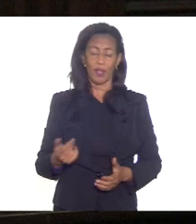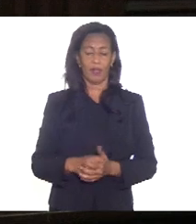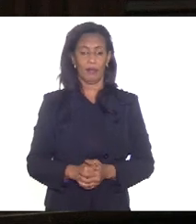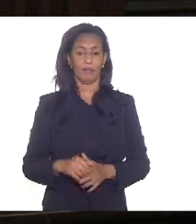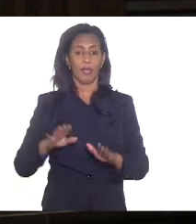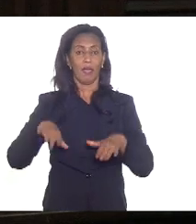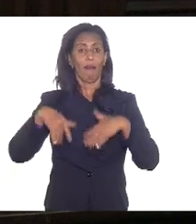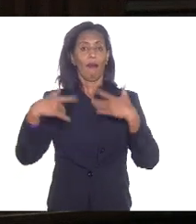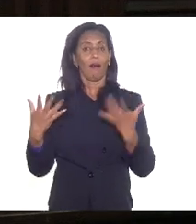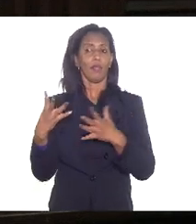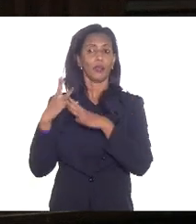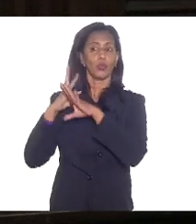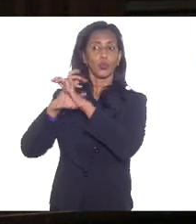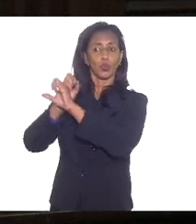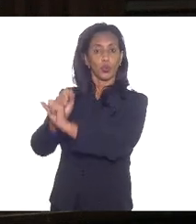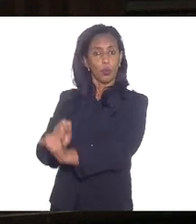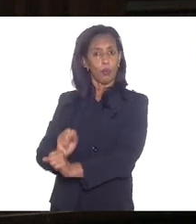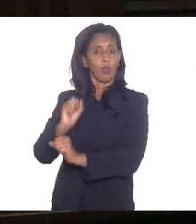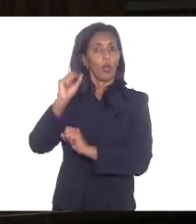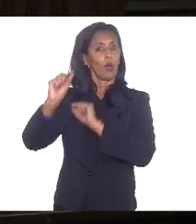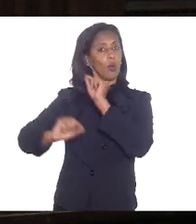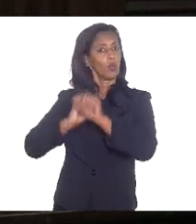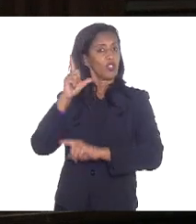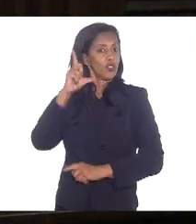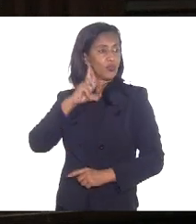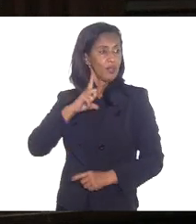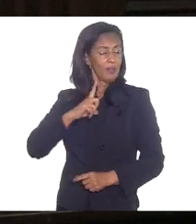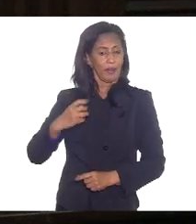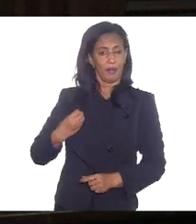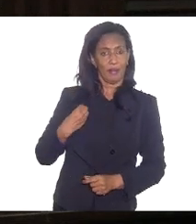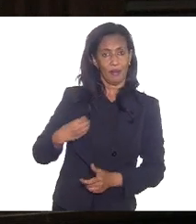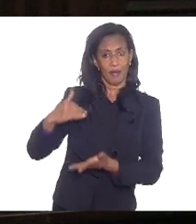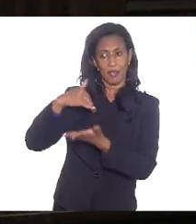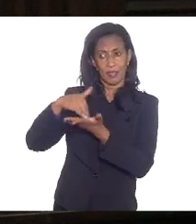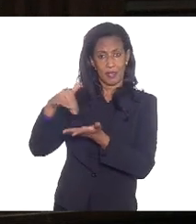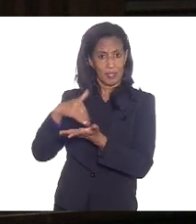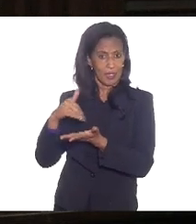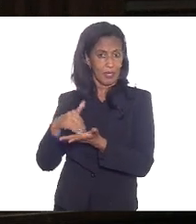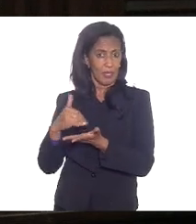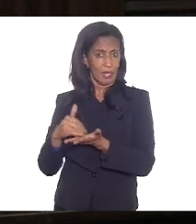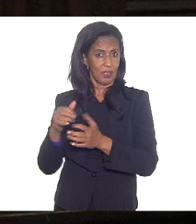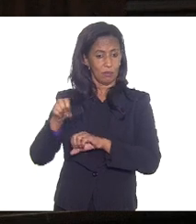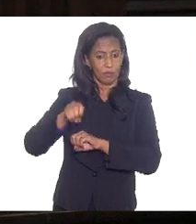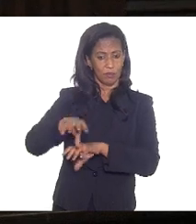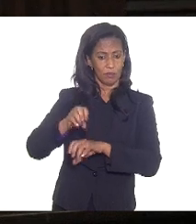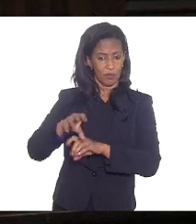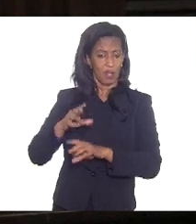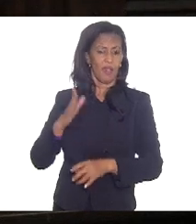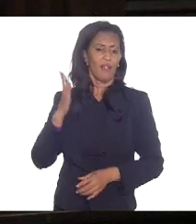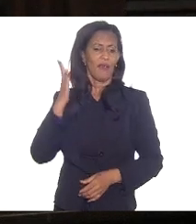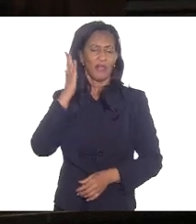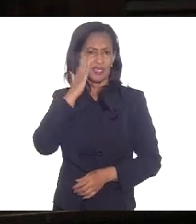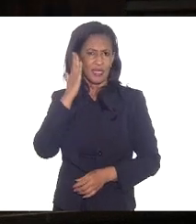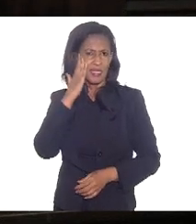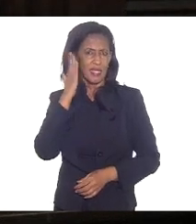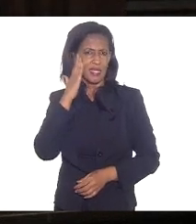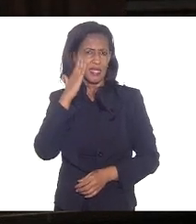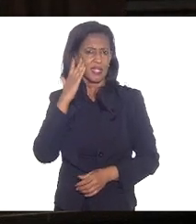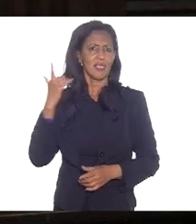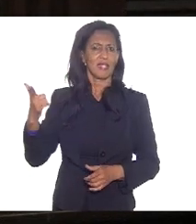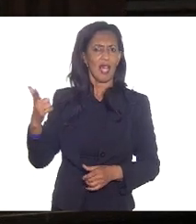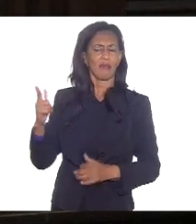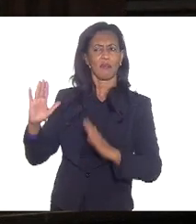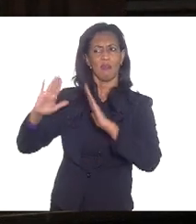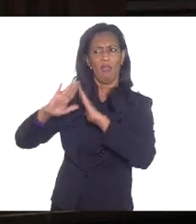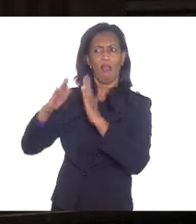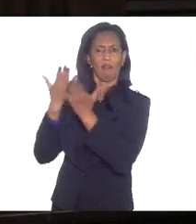dos levantamentos, que já existem muitas vezes, que a Secretaria de Educação, Flávio, sabe quais são as escolas que estão nesses